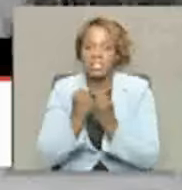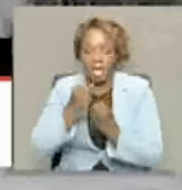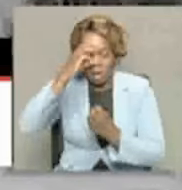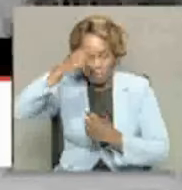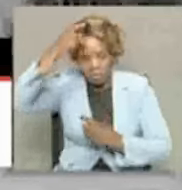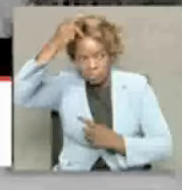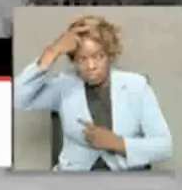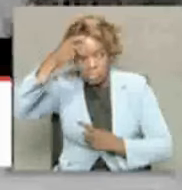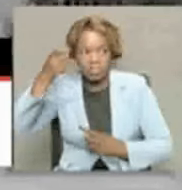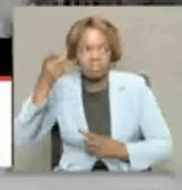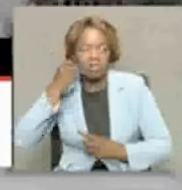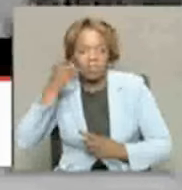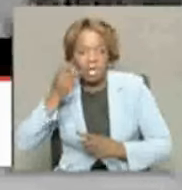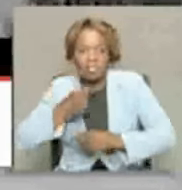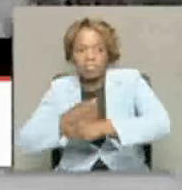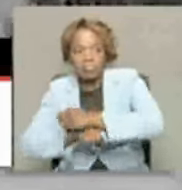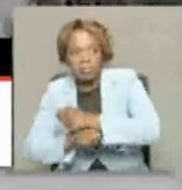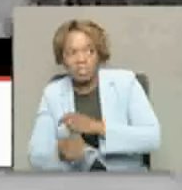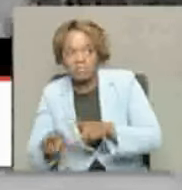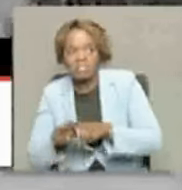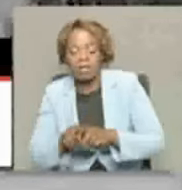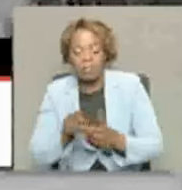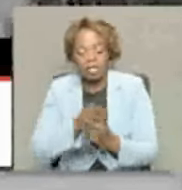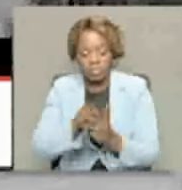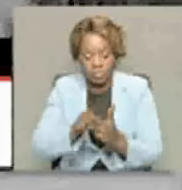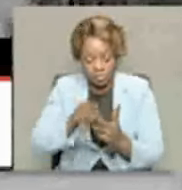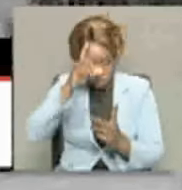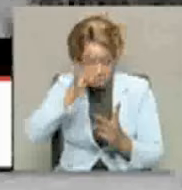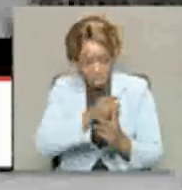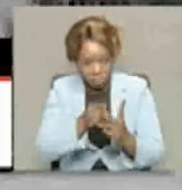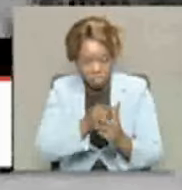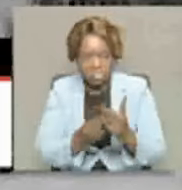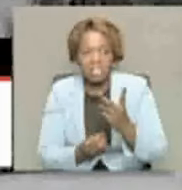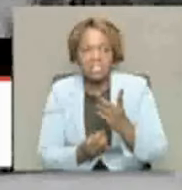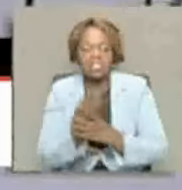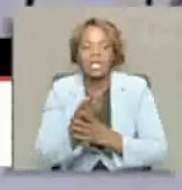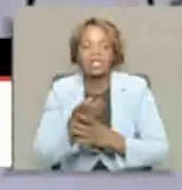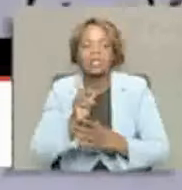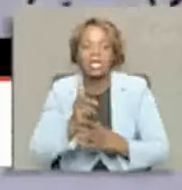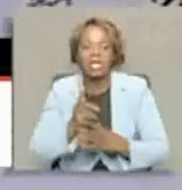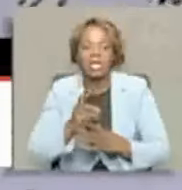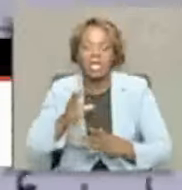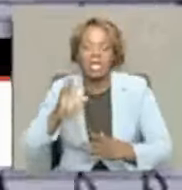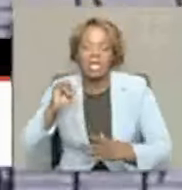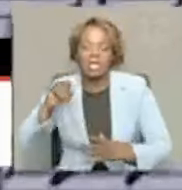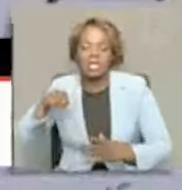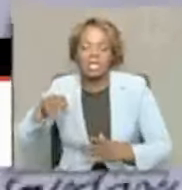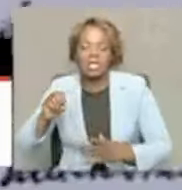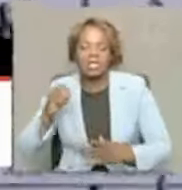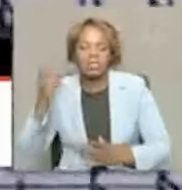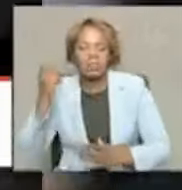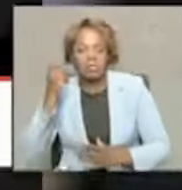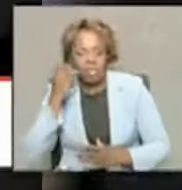e político angolano. Por sinal, coautor da música do hino nacional, o Angola Avante, com Manuel Rui